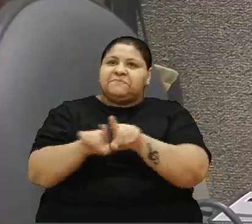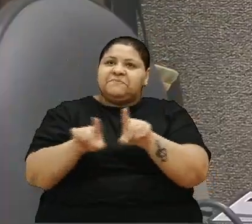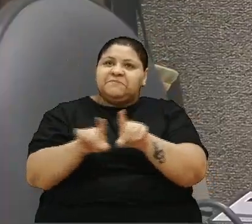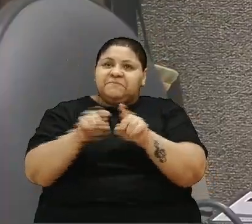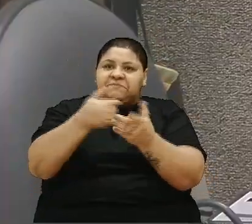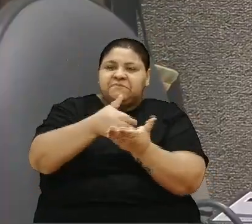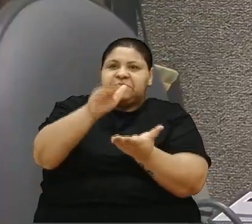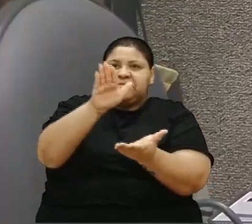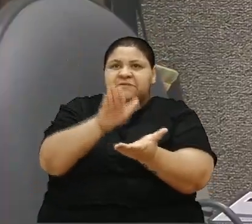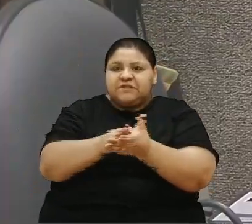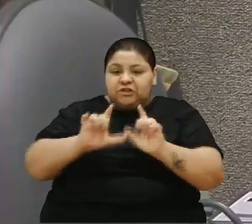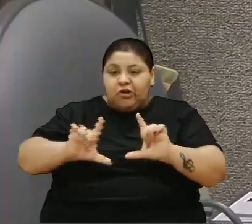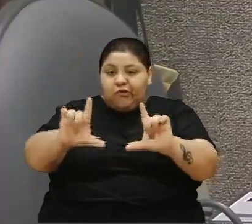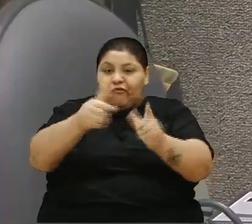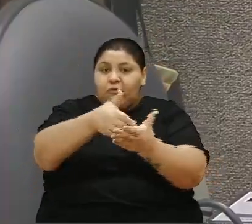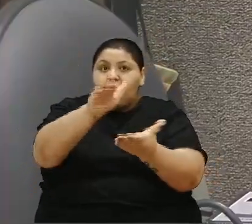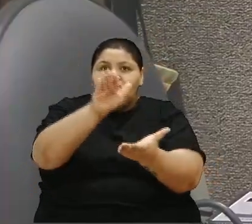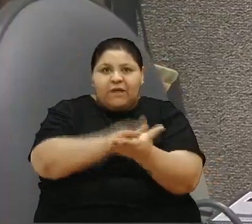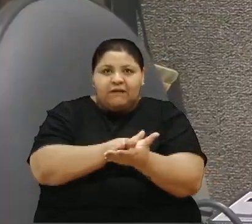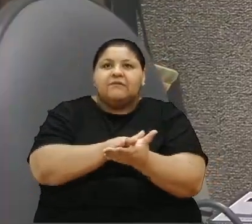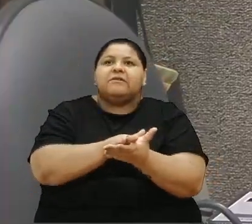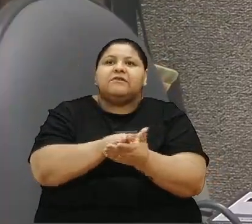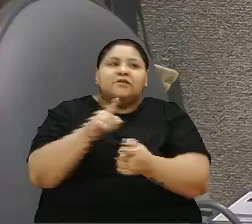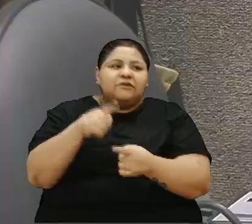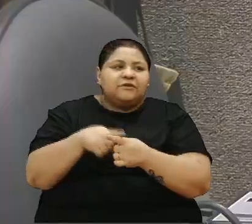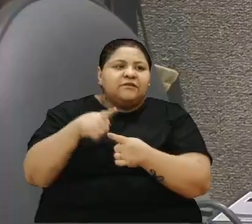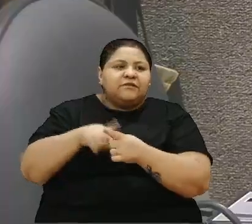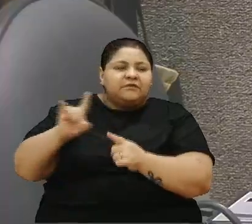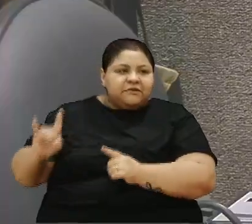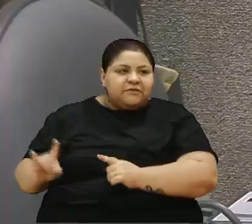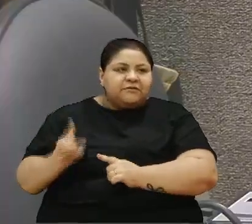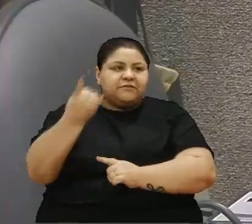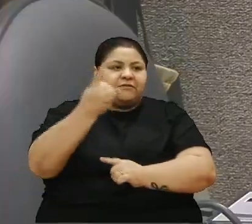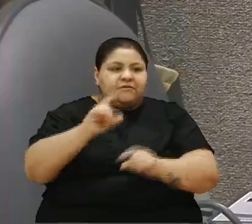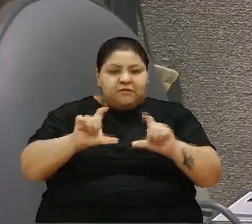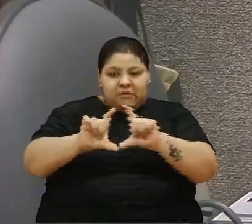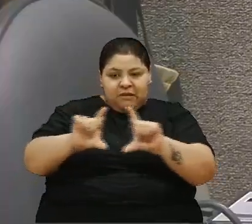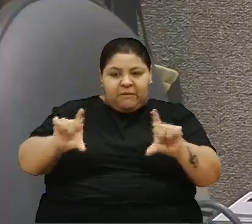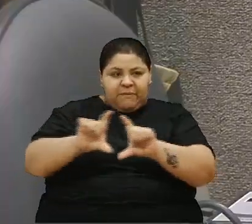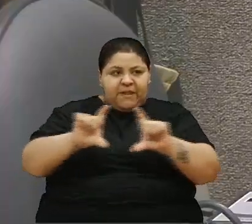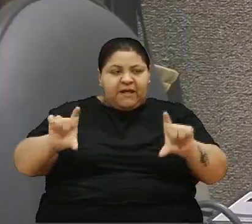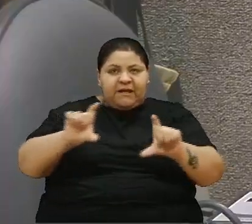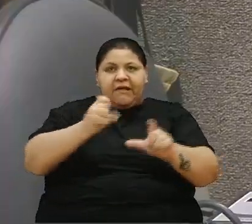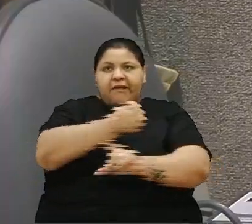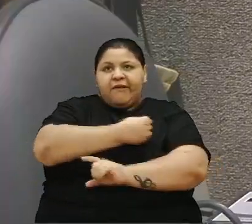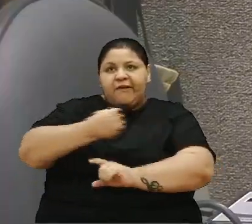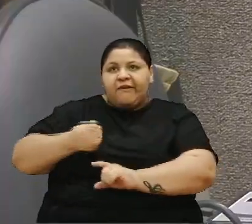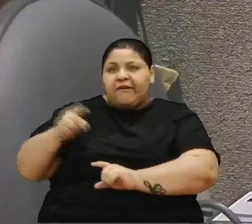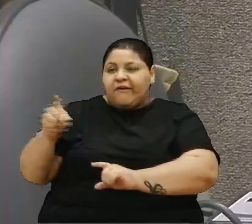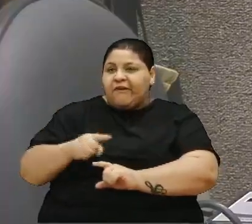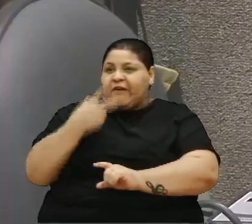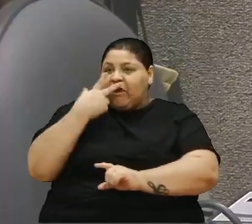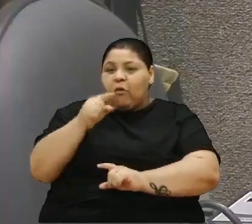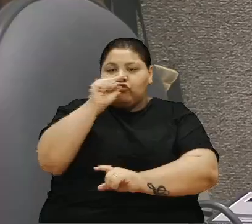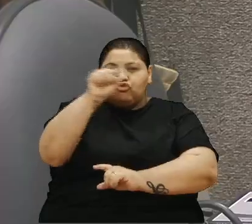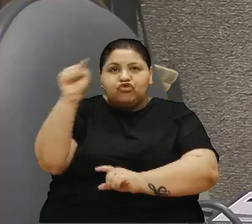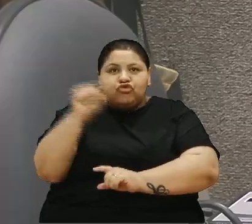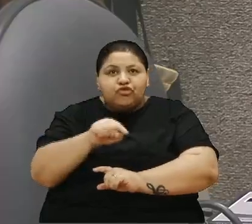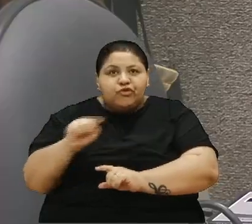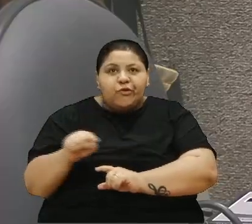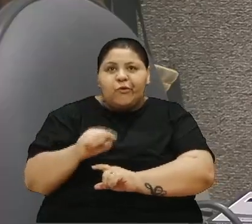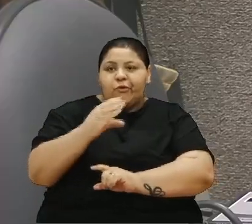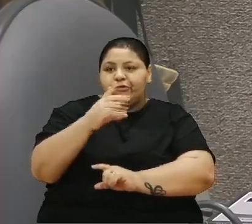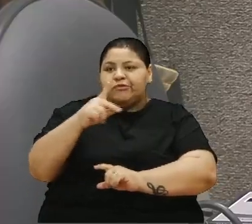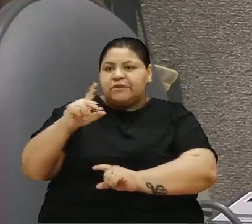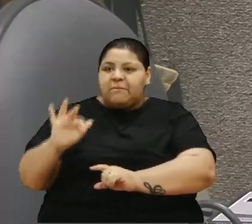pegou. Ele foi multado por isso, porque o último número da placa dele não pegou. Porém, é igual quando tu digita um